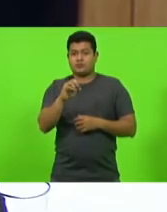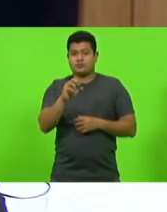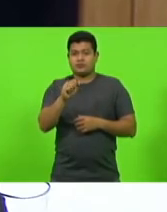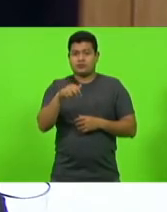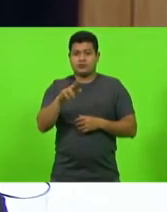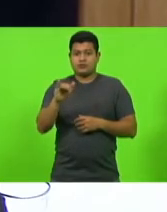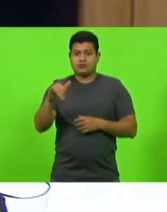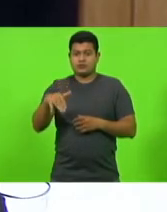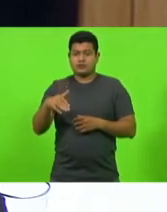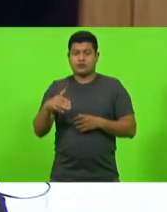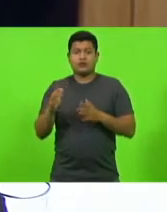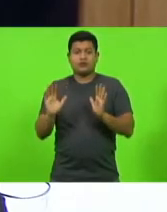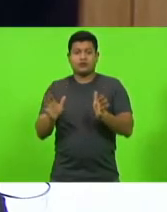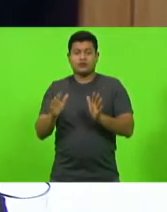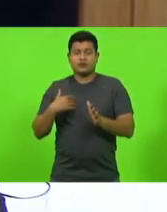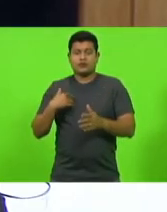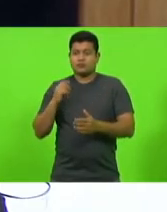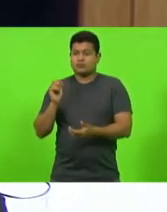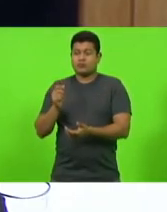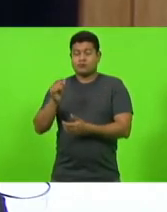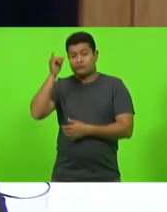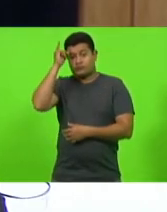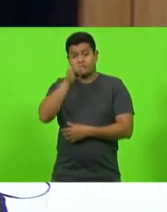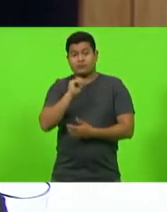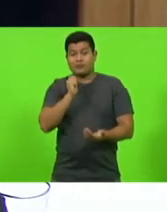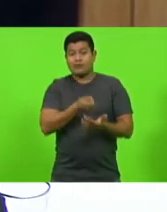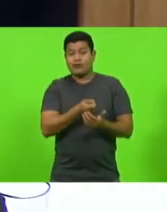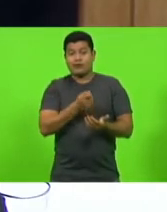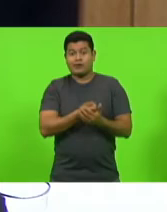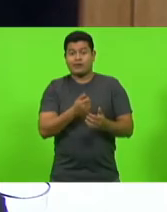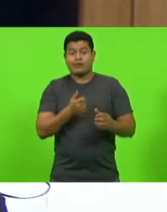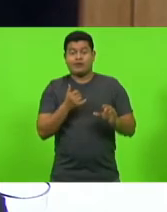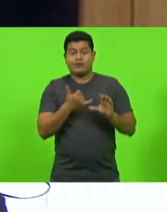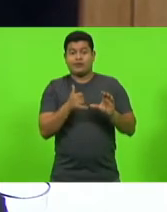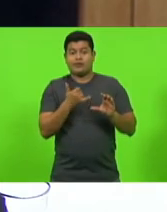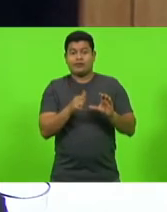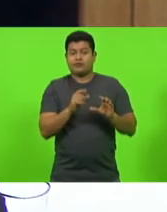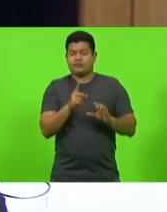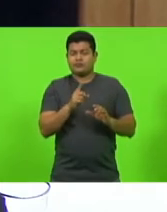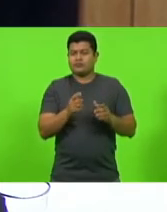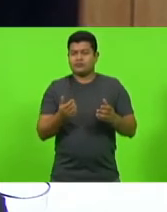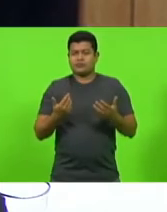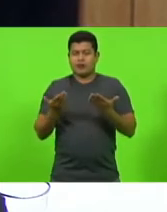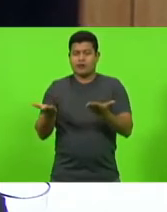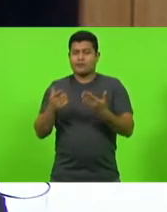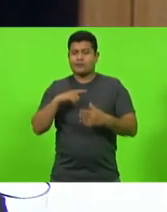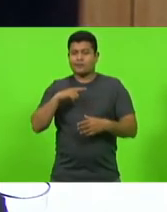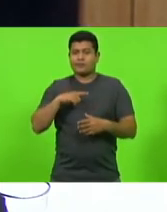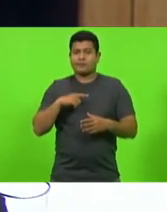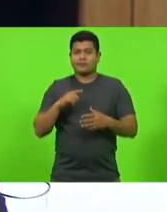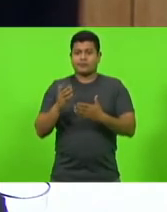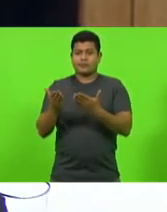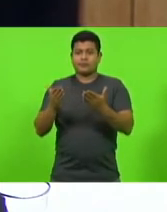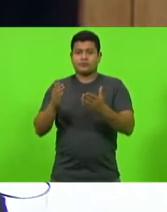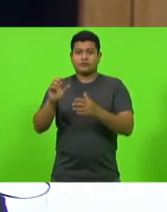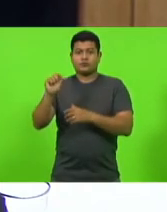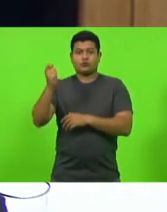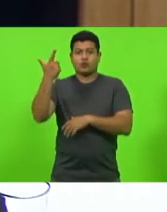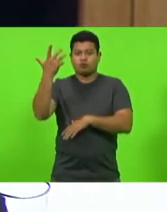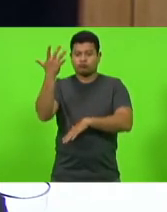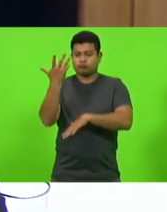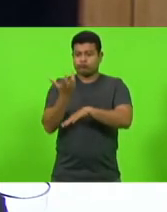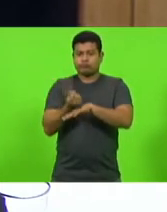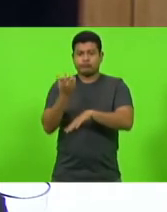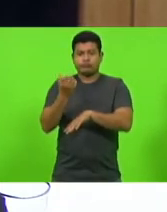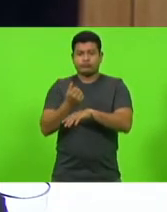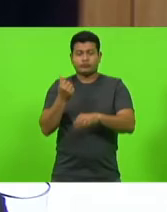pagando para a Celesc, com uma tecnologia que tem durabilidade de 20 a 25 anos, isso é o